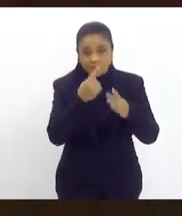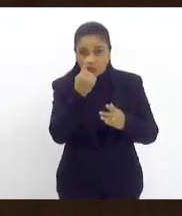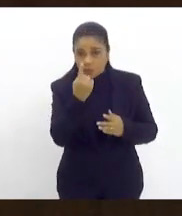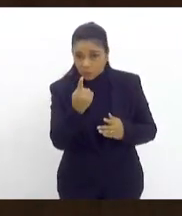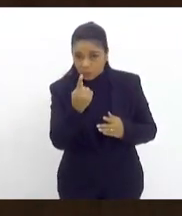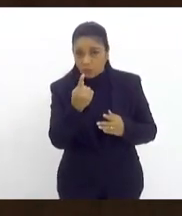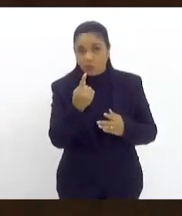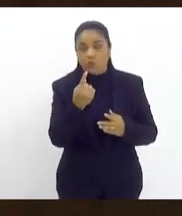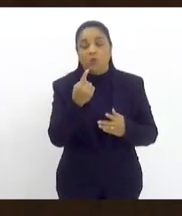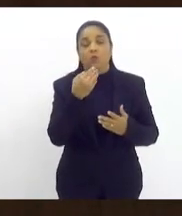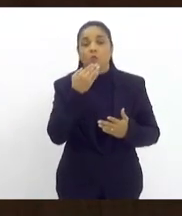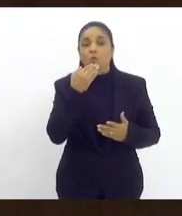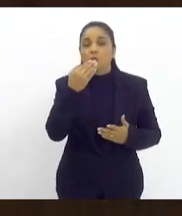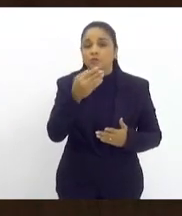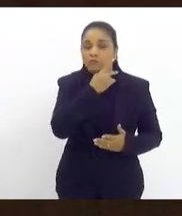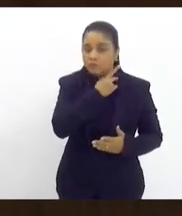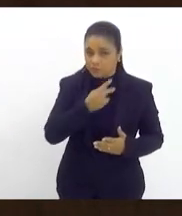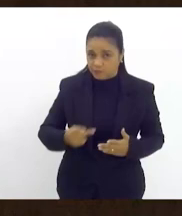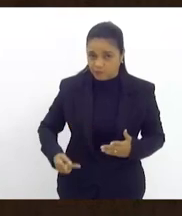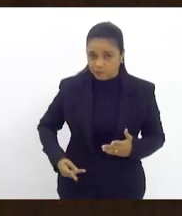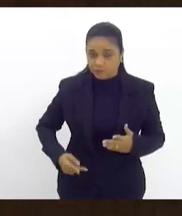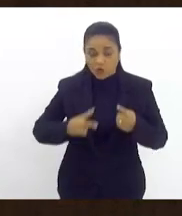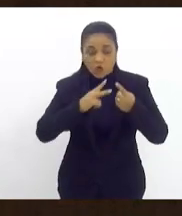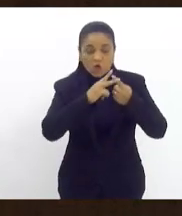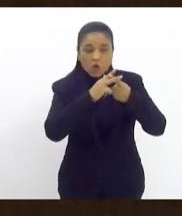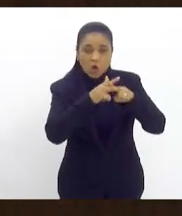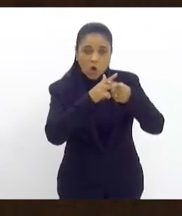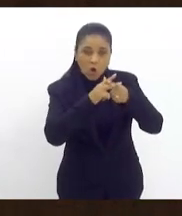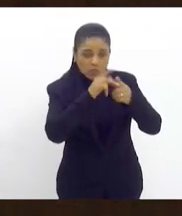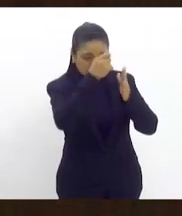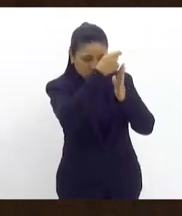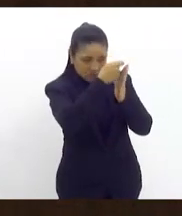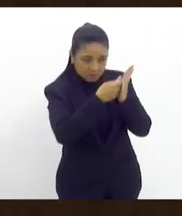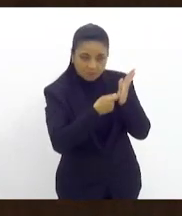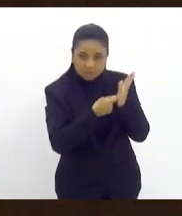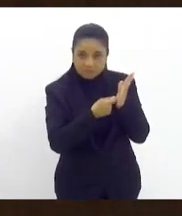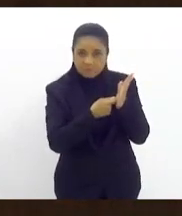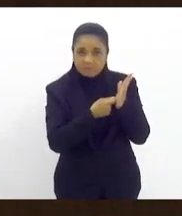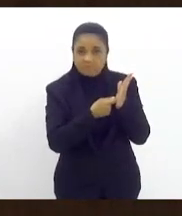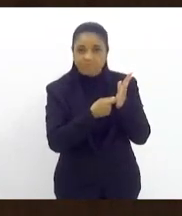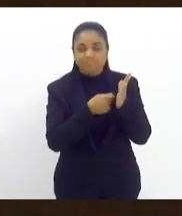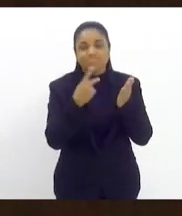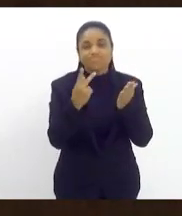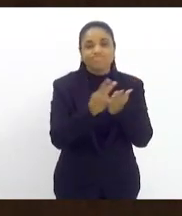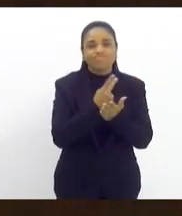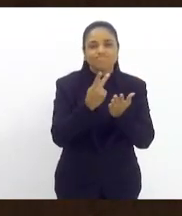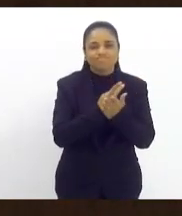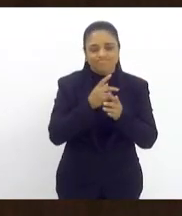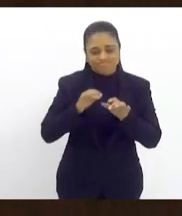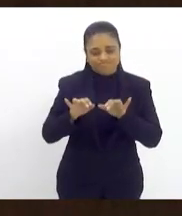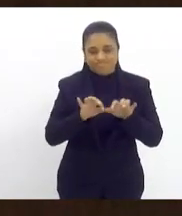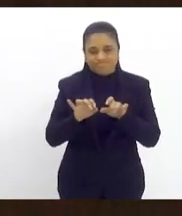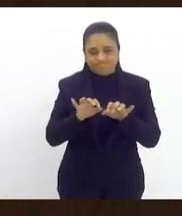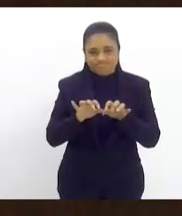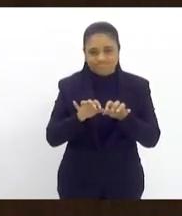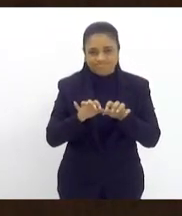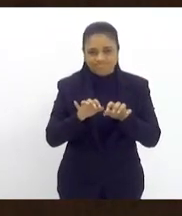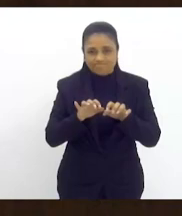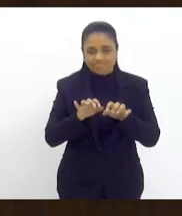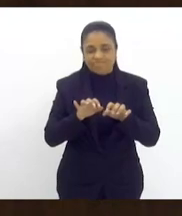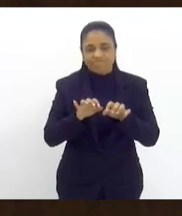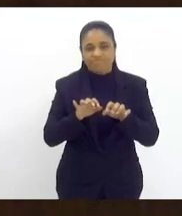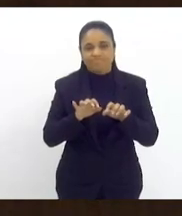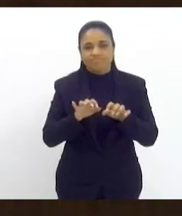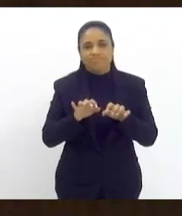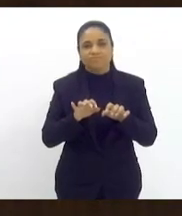vossa excelência, senhor presidente, uma correção de redação, porque houve um erro de digitação,